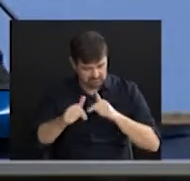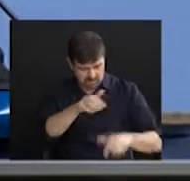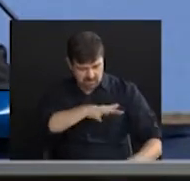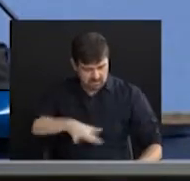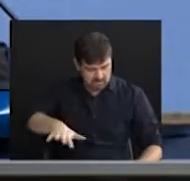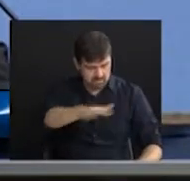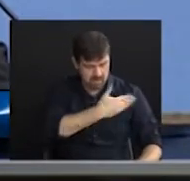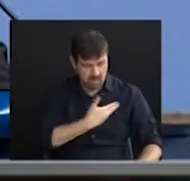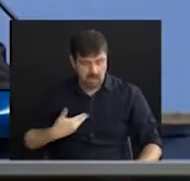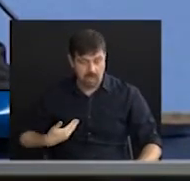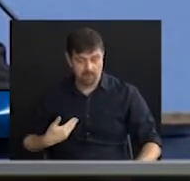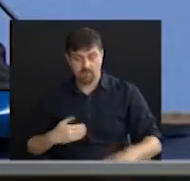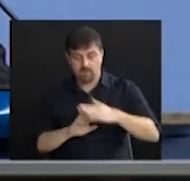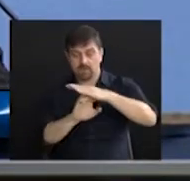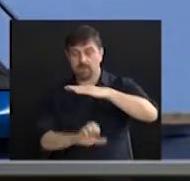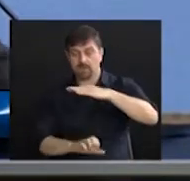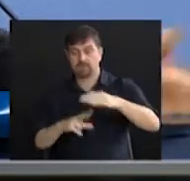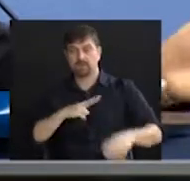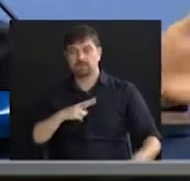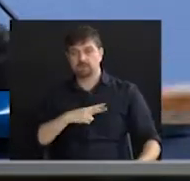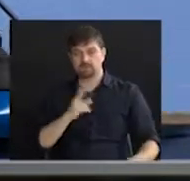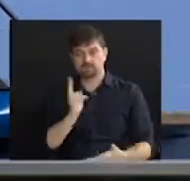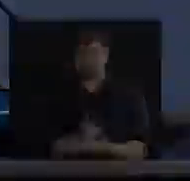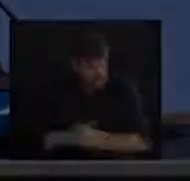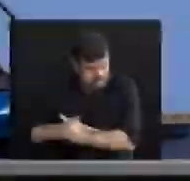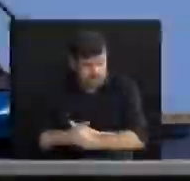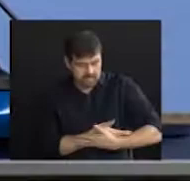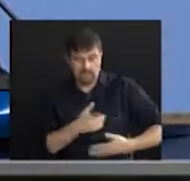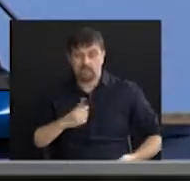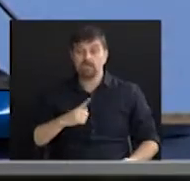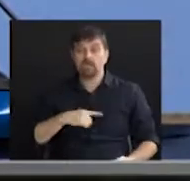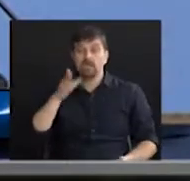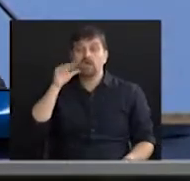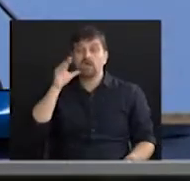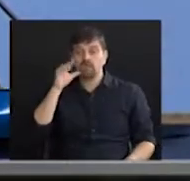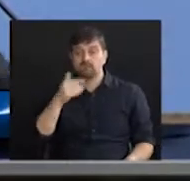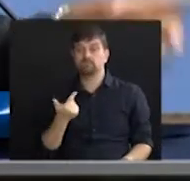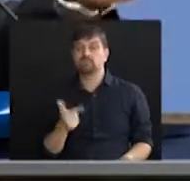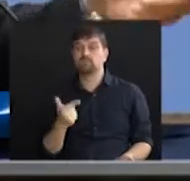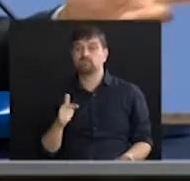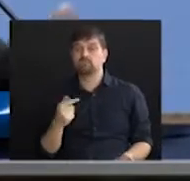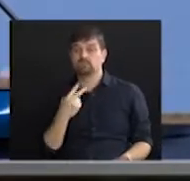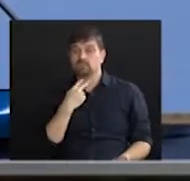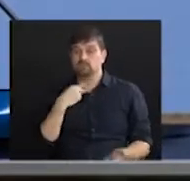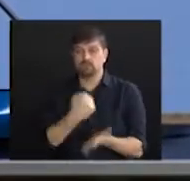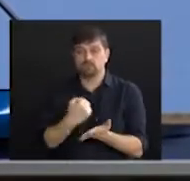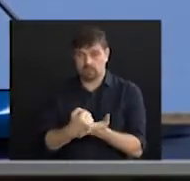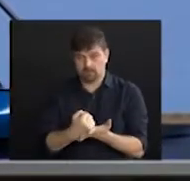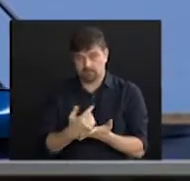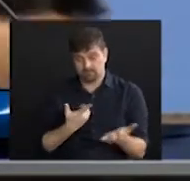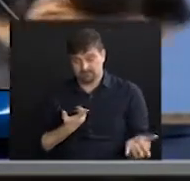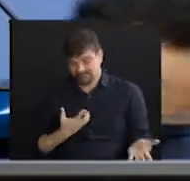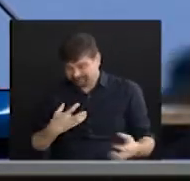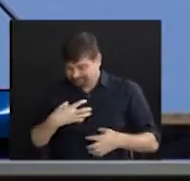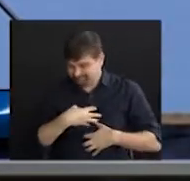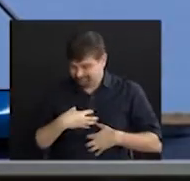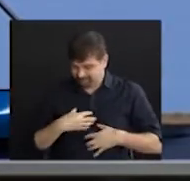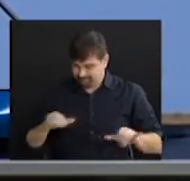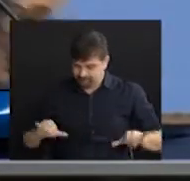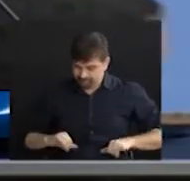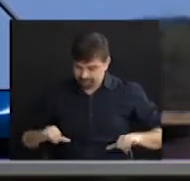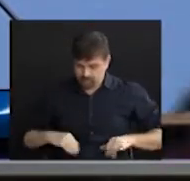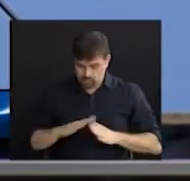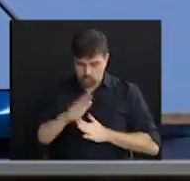das empresas do Brasil? Qual que é o pior? Agora, o doído é você estar dentro de uma empresa, todas as empresas do